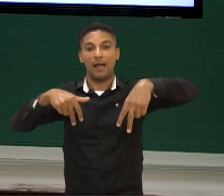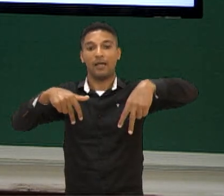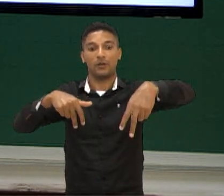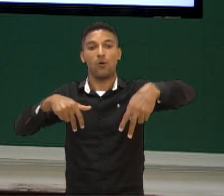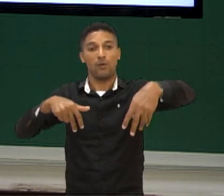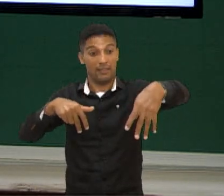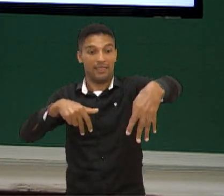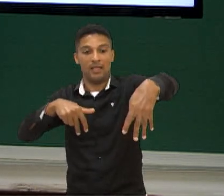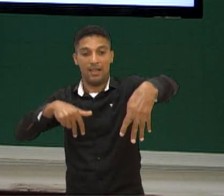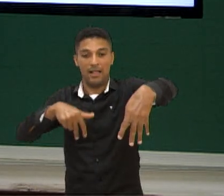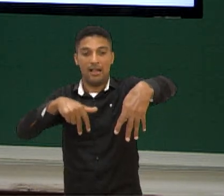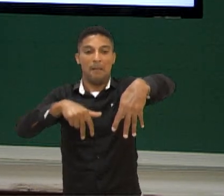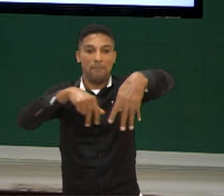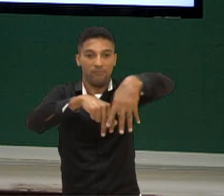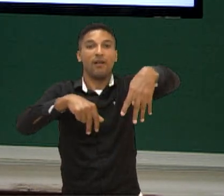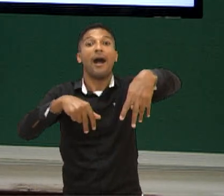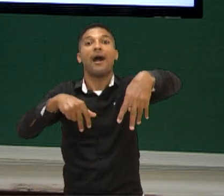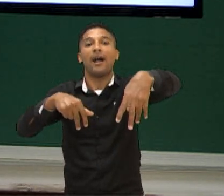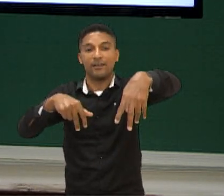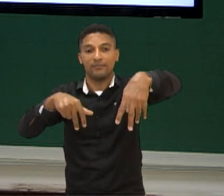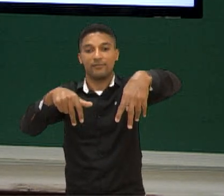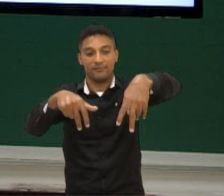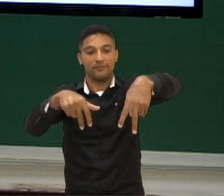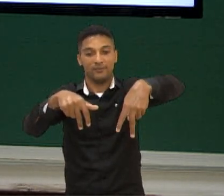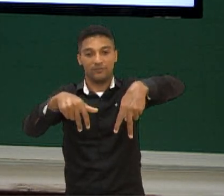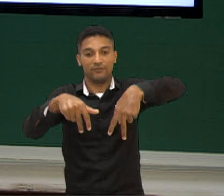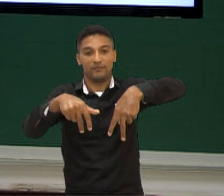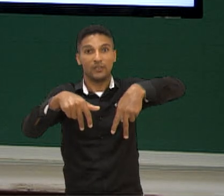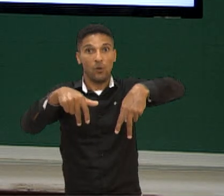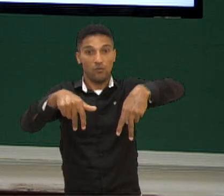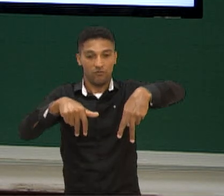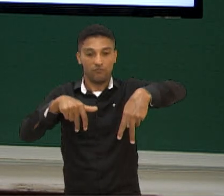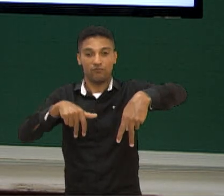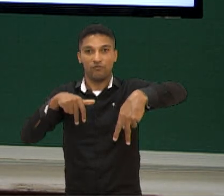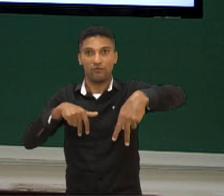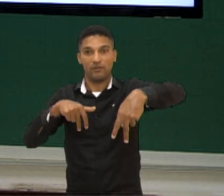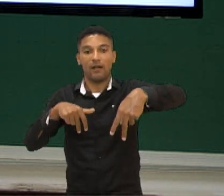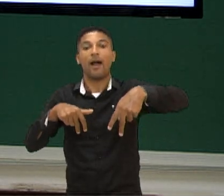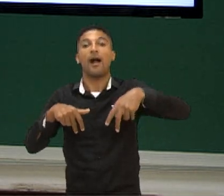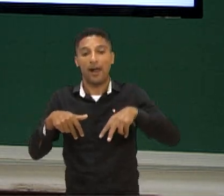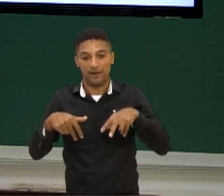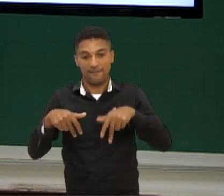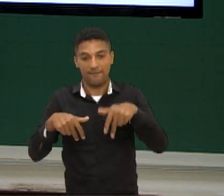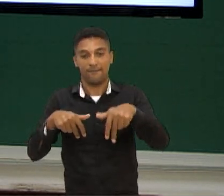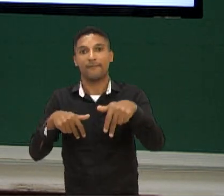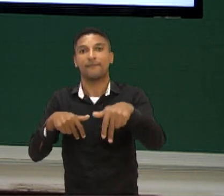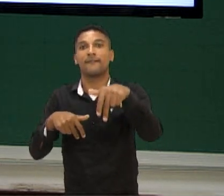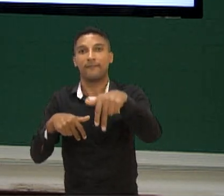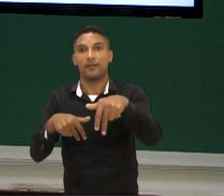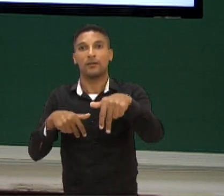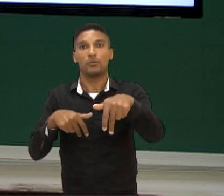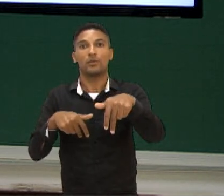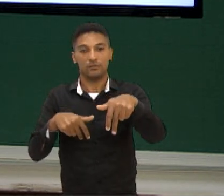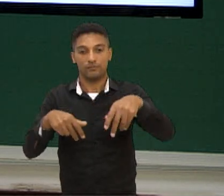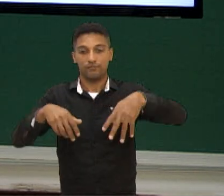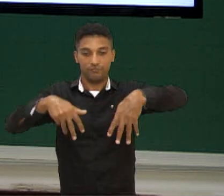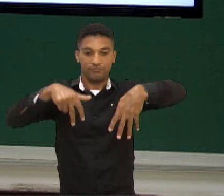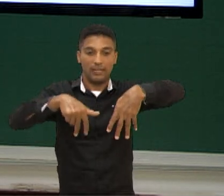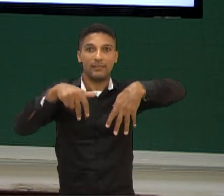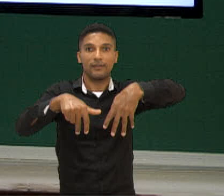um convite. Ela vai para o meio da roda, se apresenta e assim continua a dança. Tá? Então são as umbigadas.